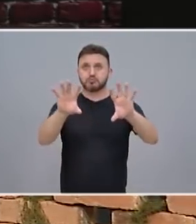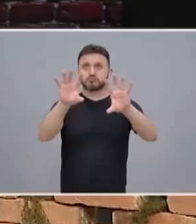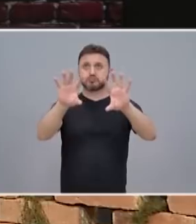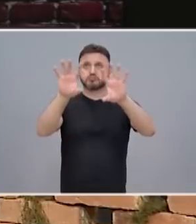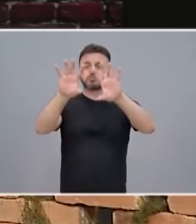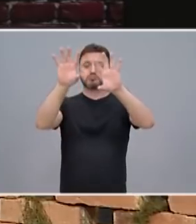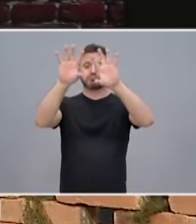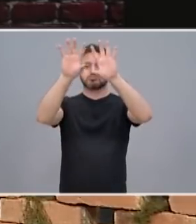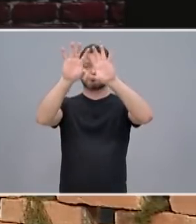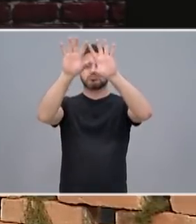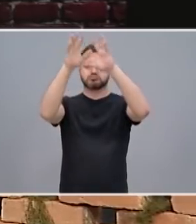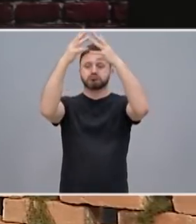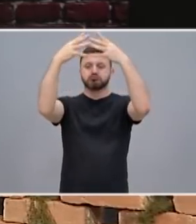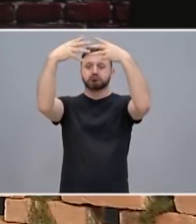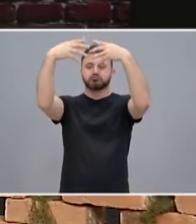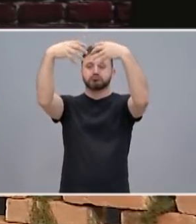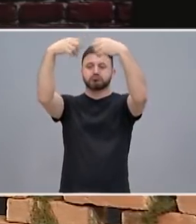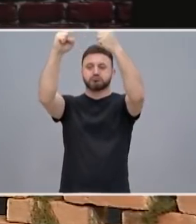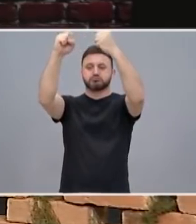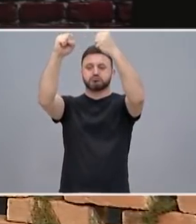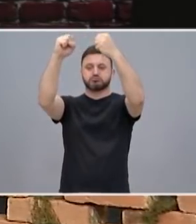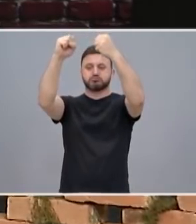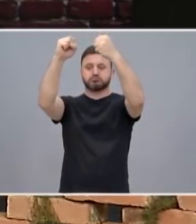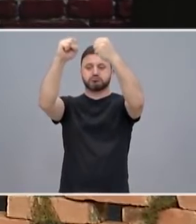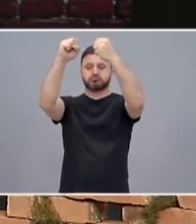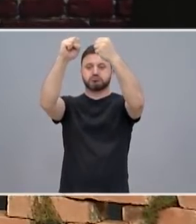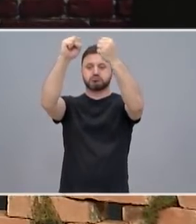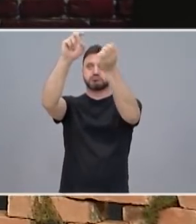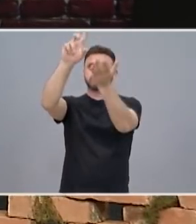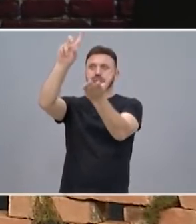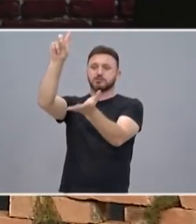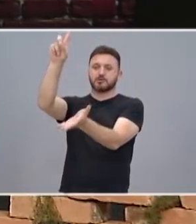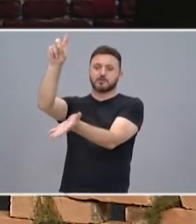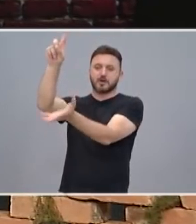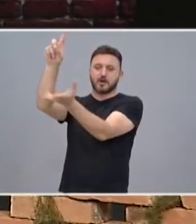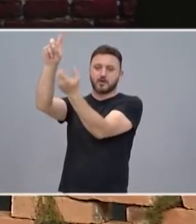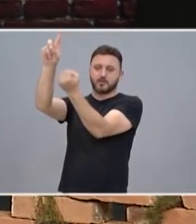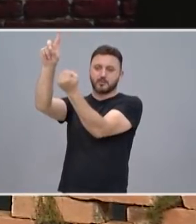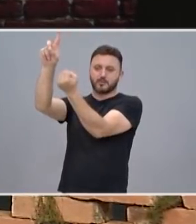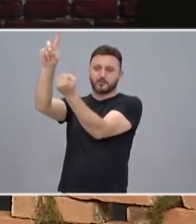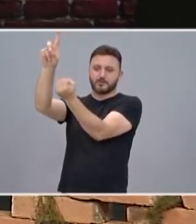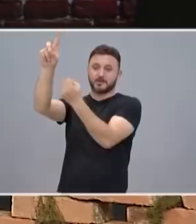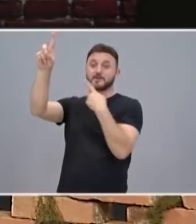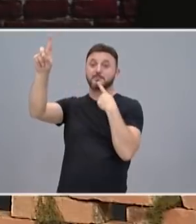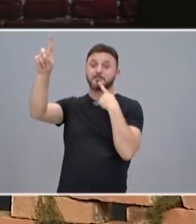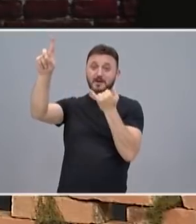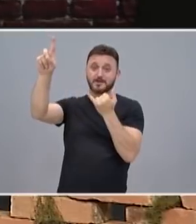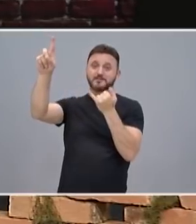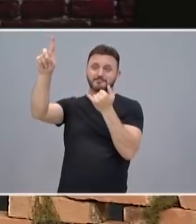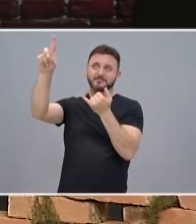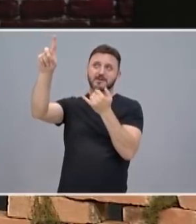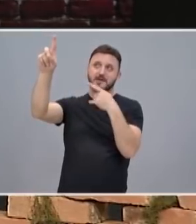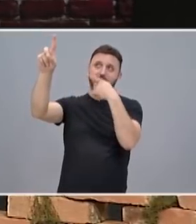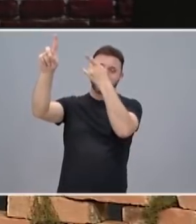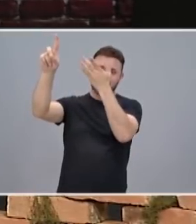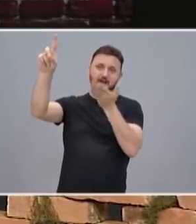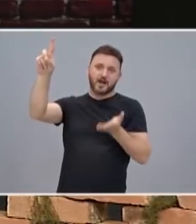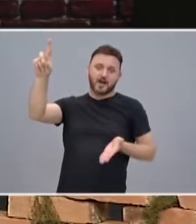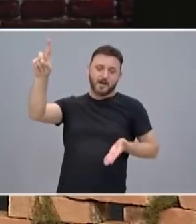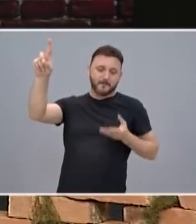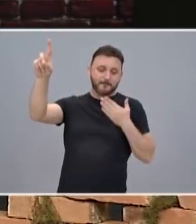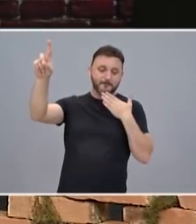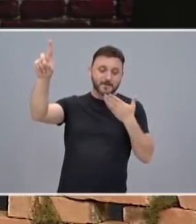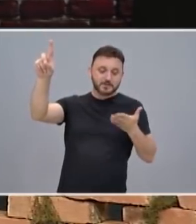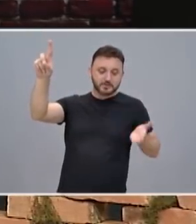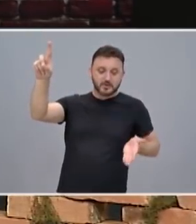que sobe até Deus, como o nosso clamor, com o nosso pedido, esta arca, que hoje a arca